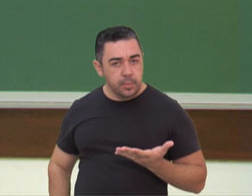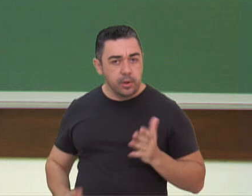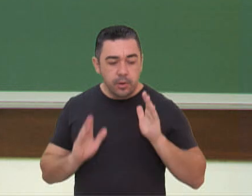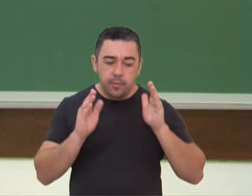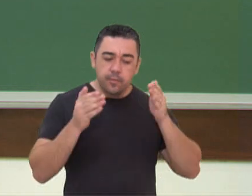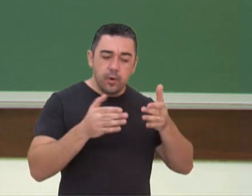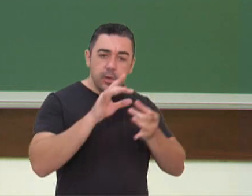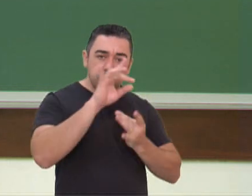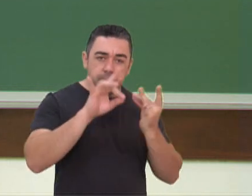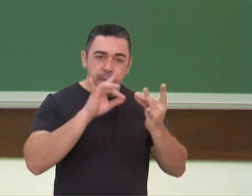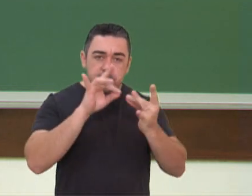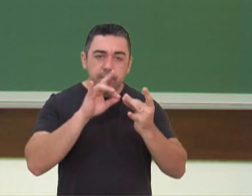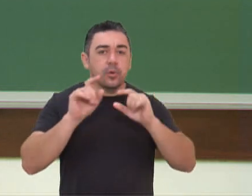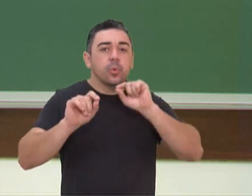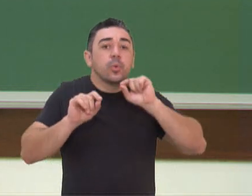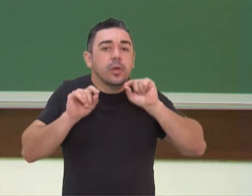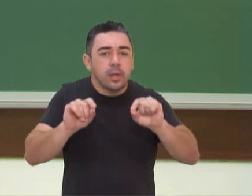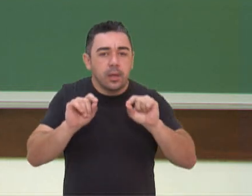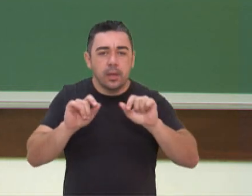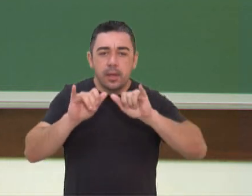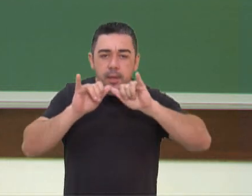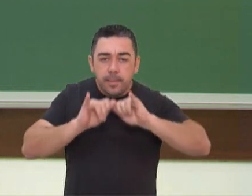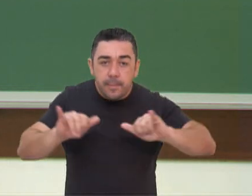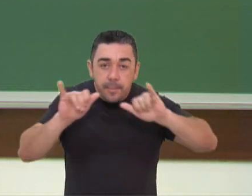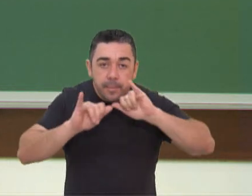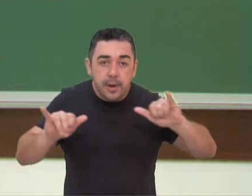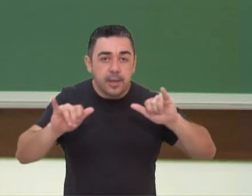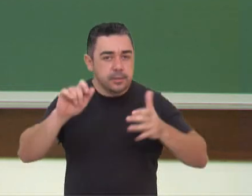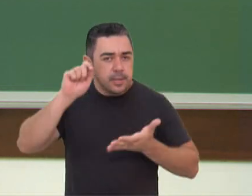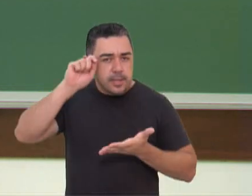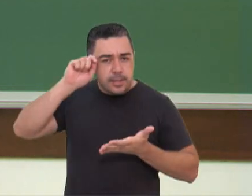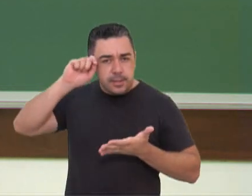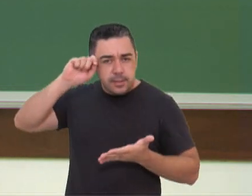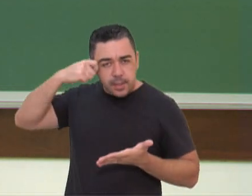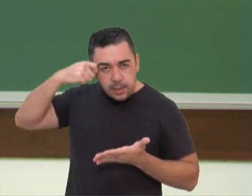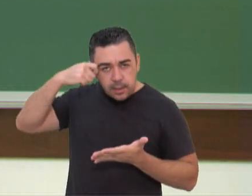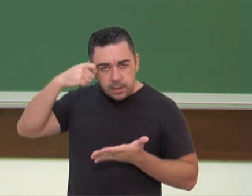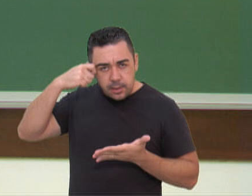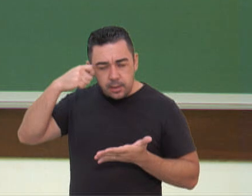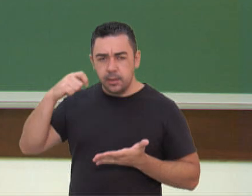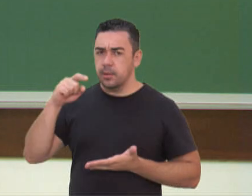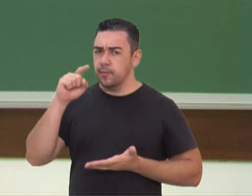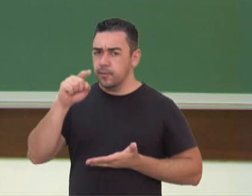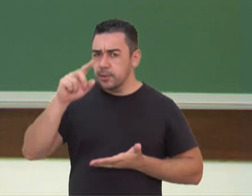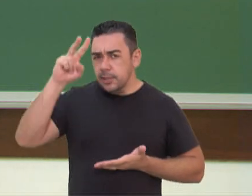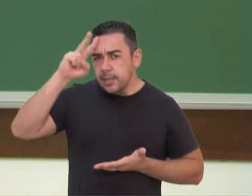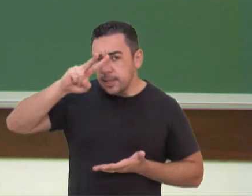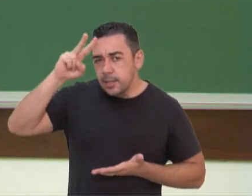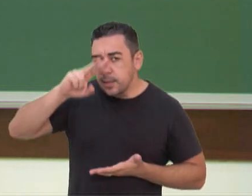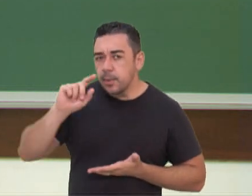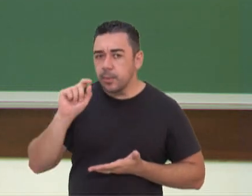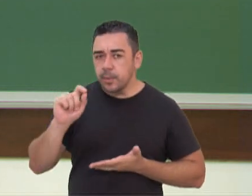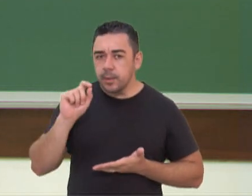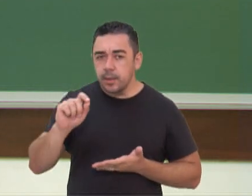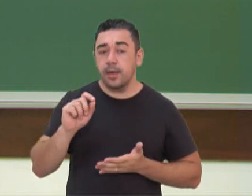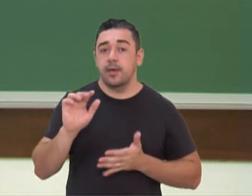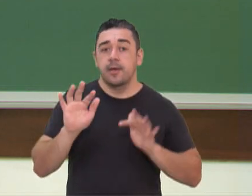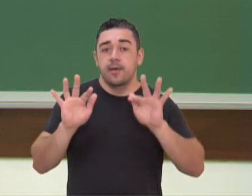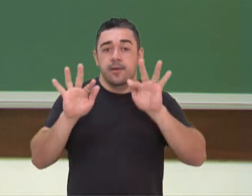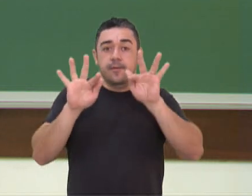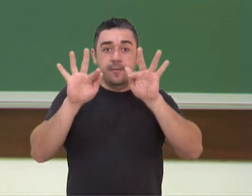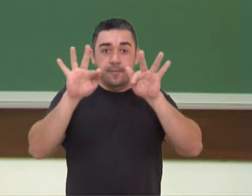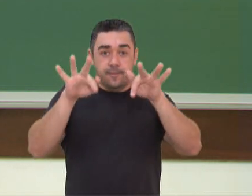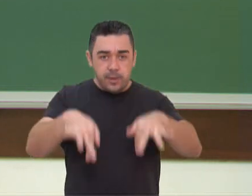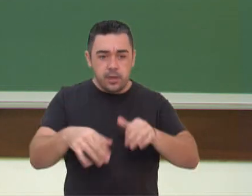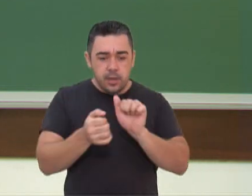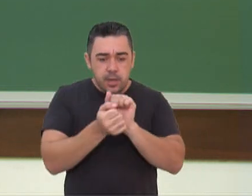especificamente sobre a imprensa negra. Você vai lembrar sobre a última aula que nós falamos sobre o fim da escravidão